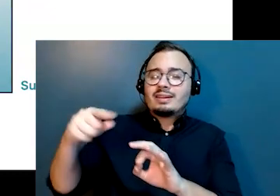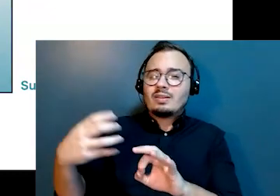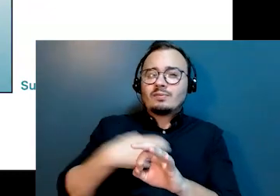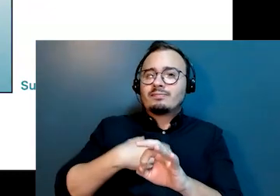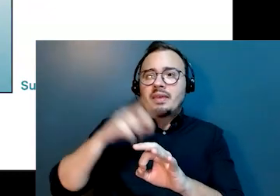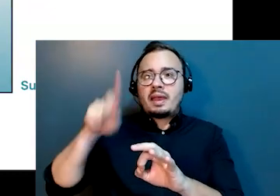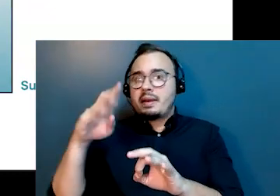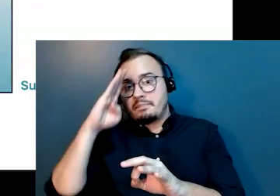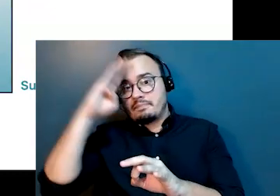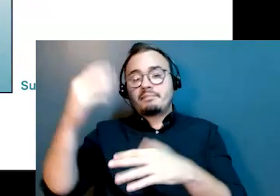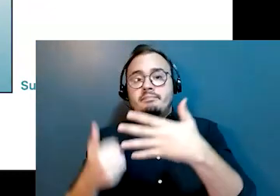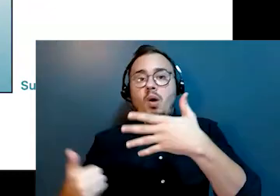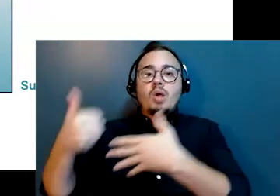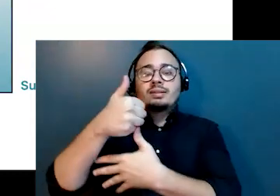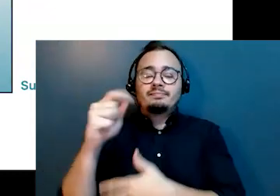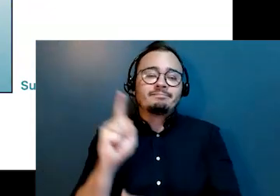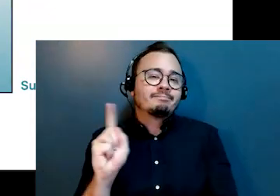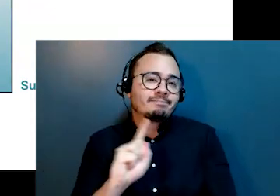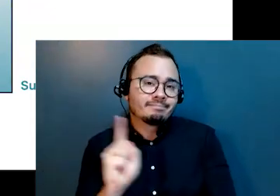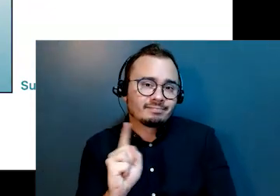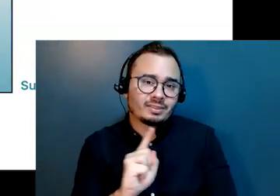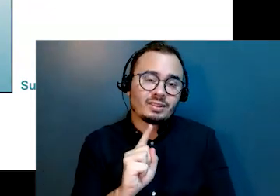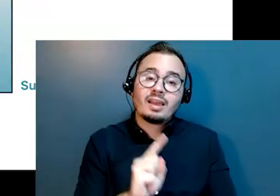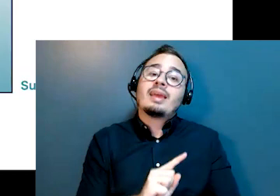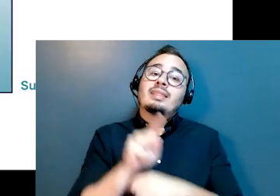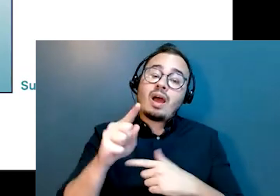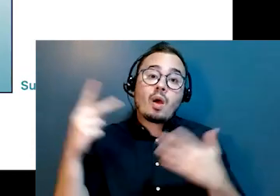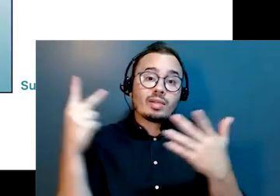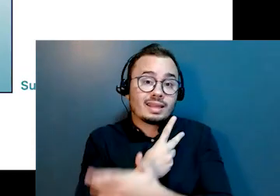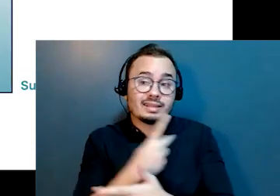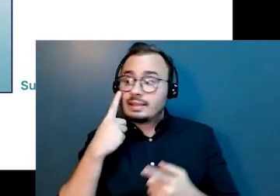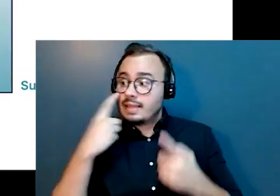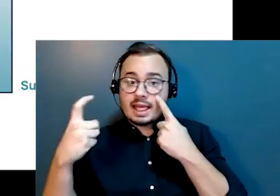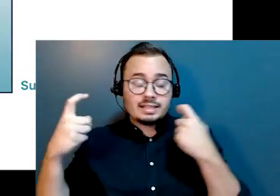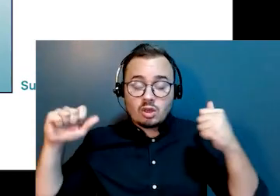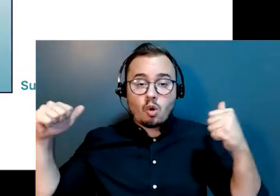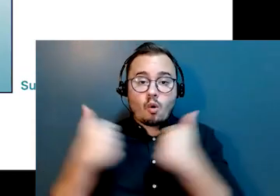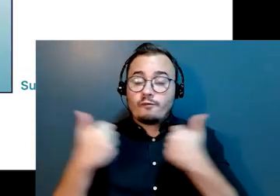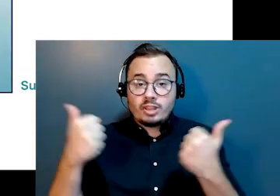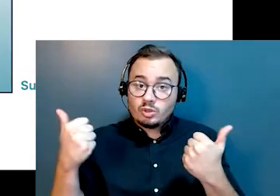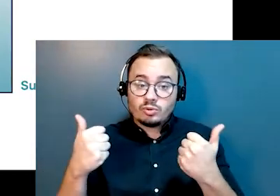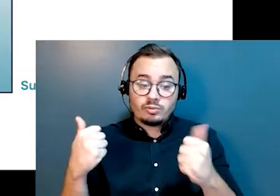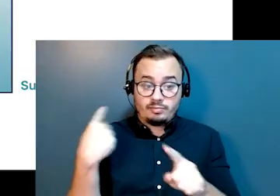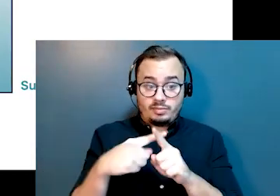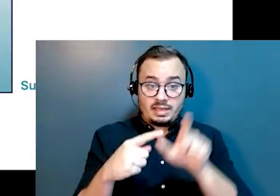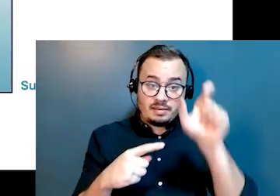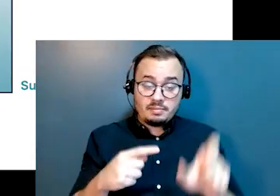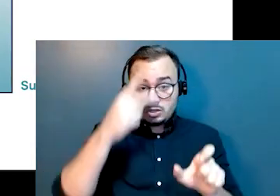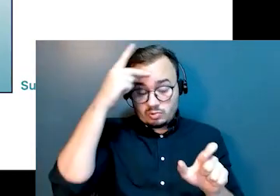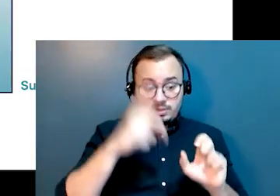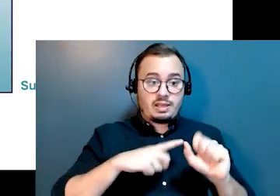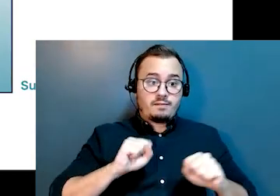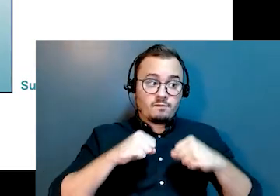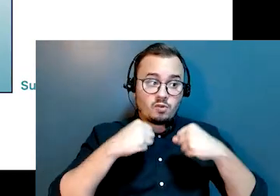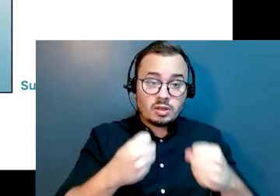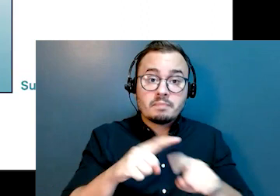E normalmente isso não é feito por alguma má intenção, a pessoa está tentando dar o melhor dela ali no contexto que ela está, mas para o projeto